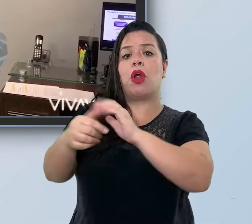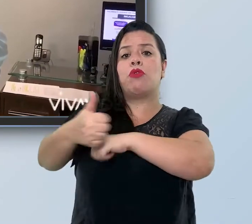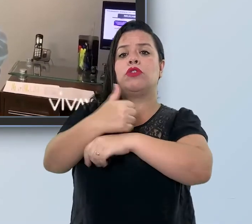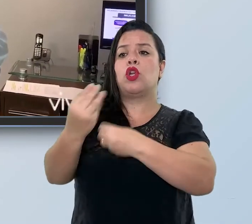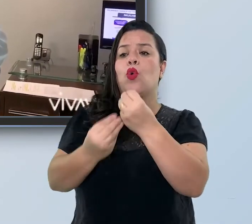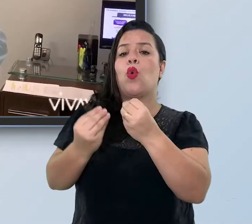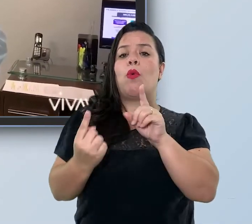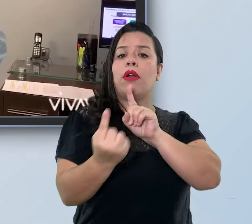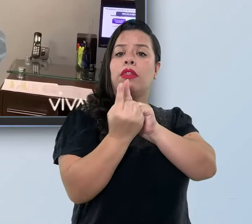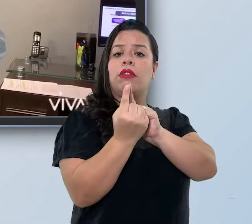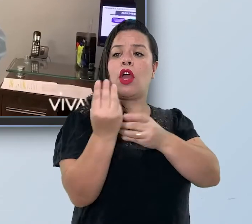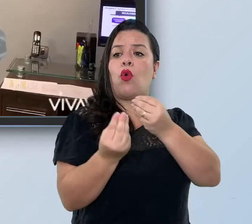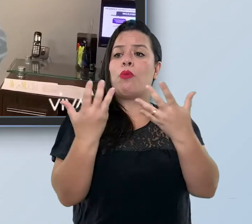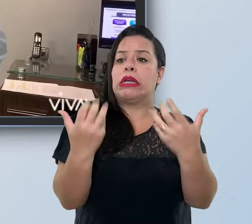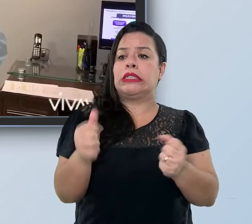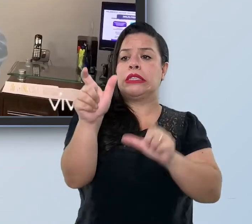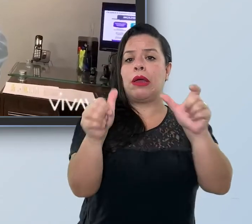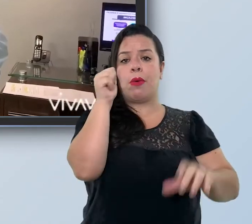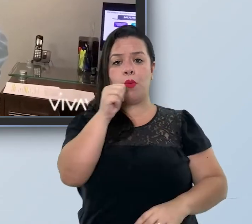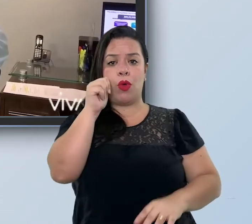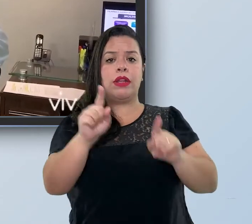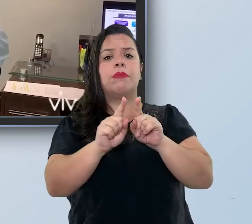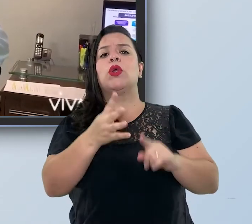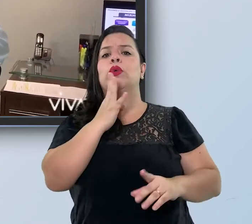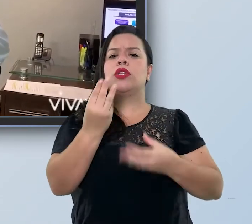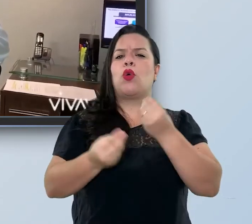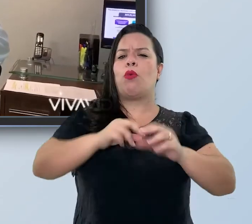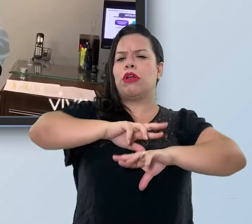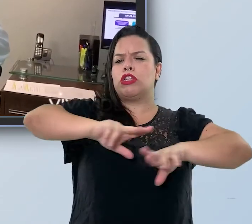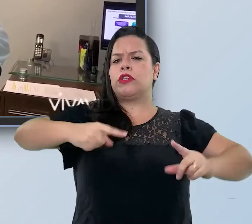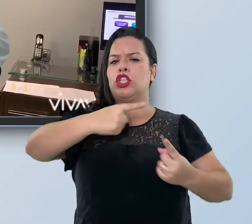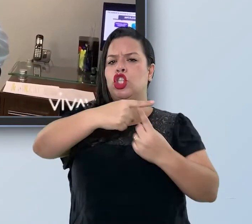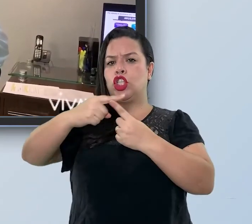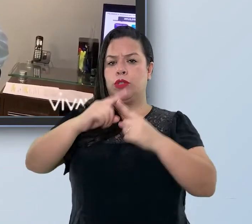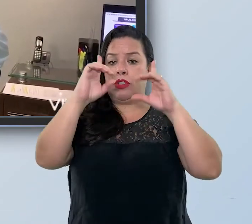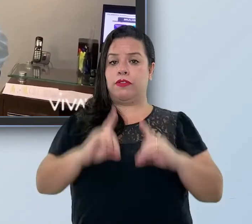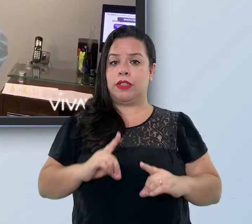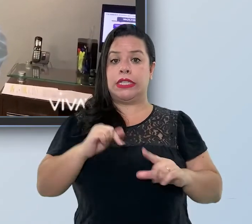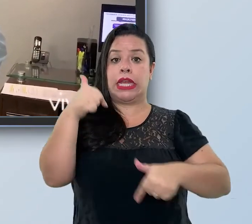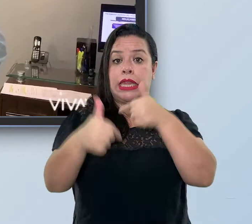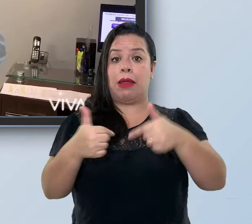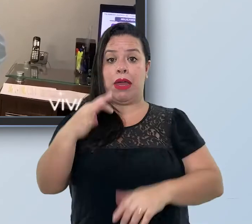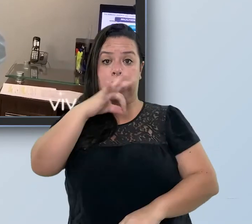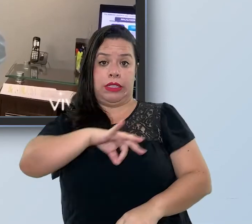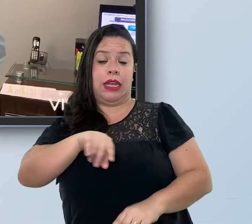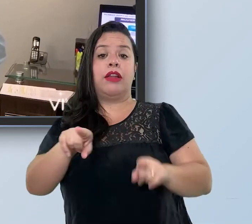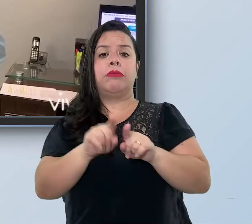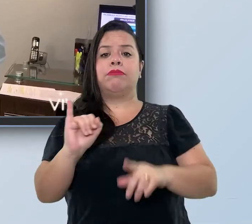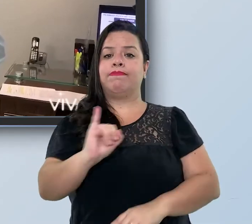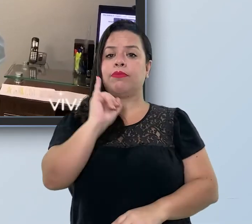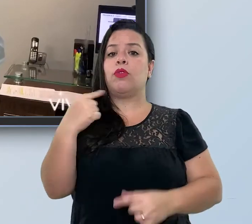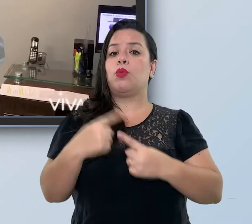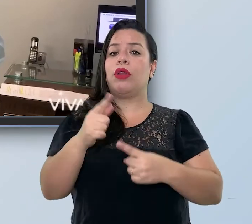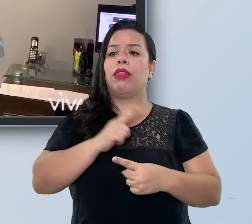nossos profissionais devem atender, como atender e conhecer de perto as diversas deficiências. Trabalho renda é muito importante, porque